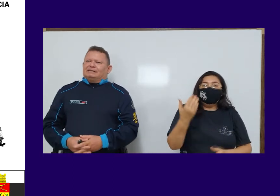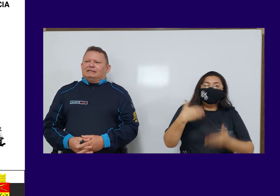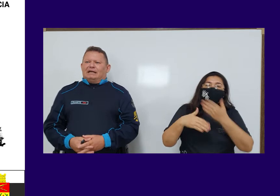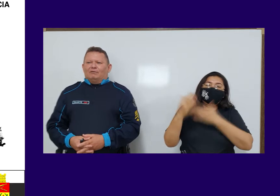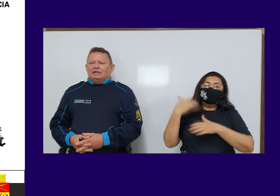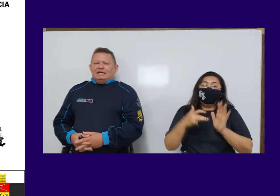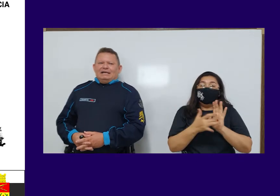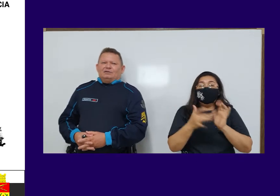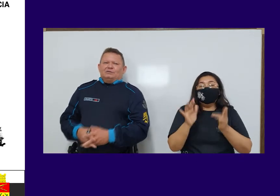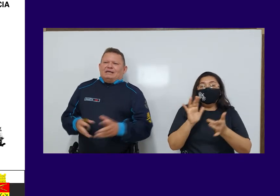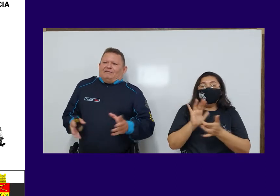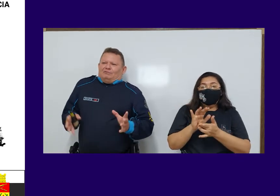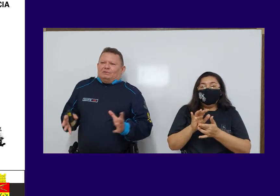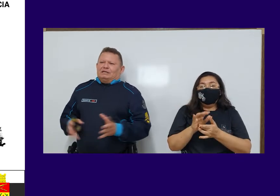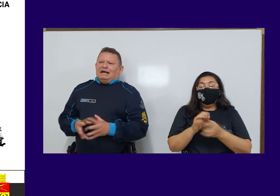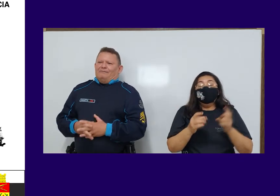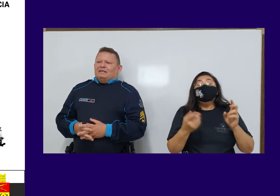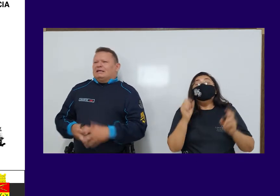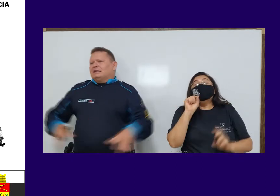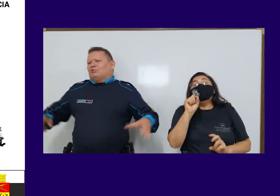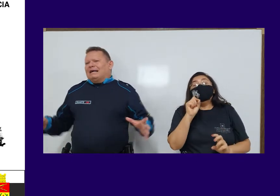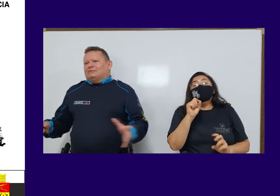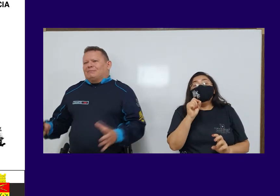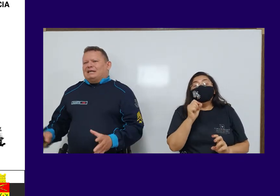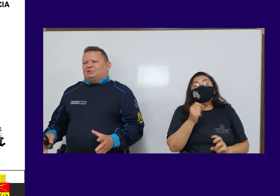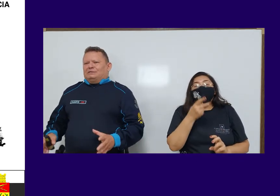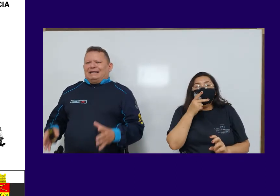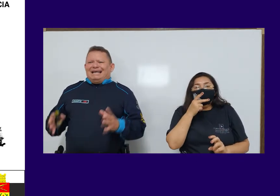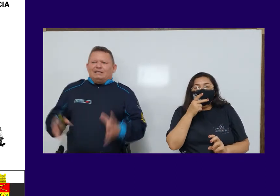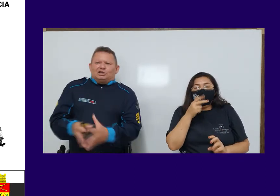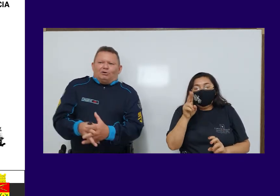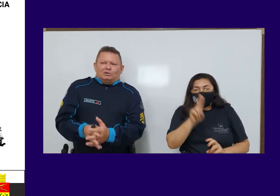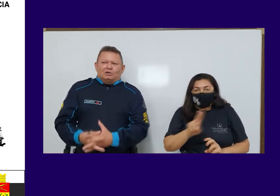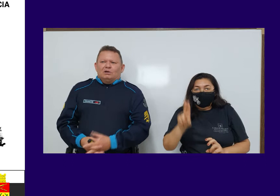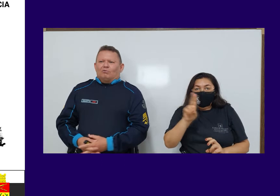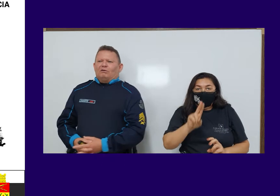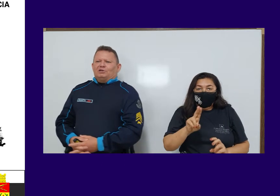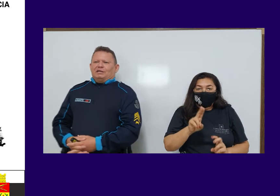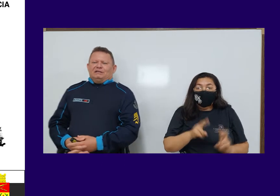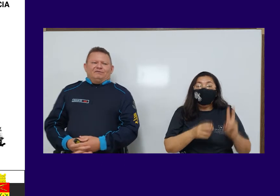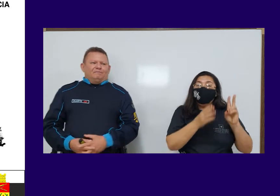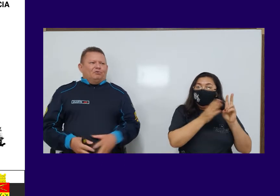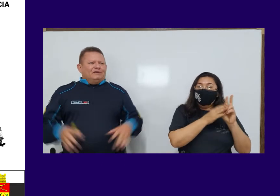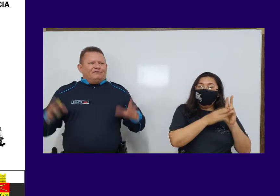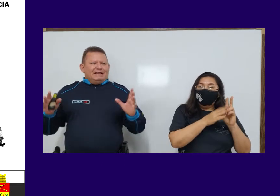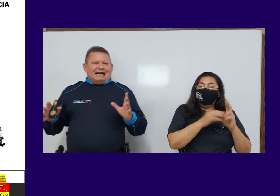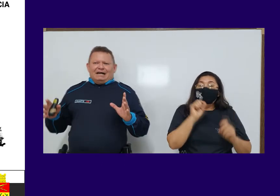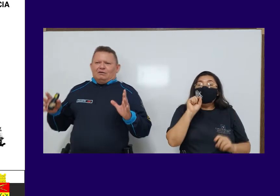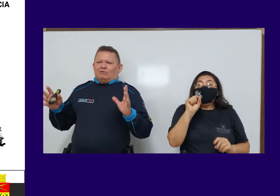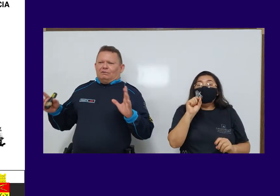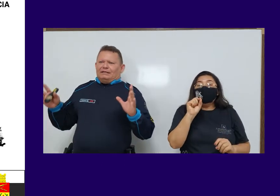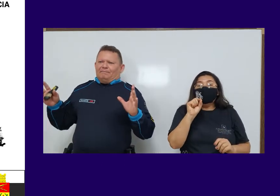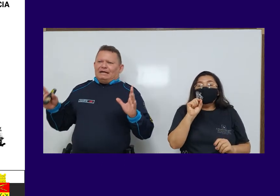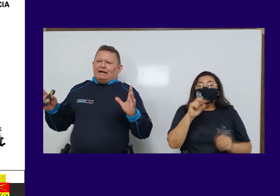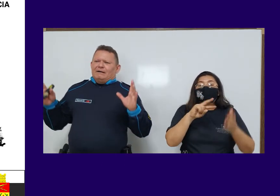América Central. Eles usavam o cigarro em rituais mágicos religiosos, com o objetivo de